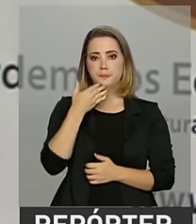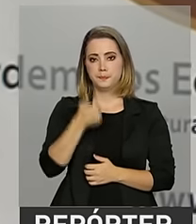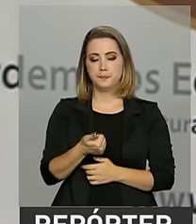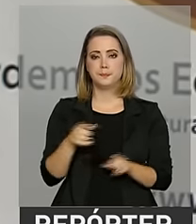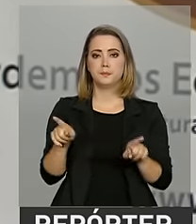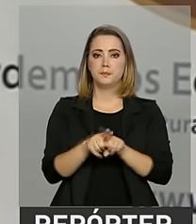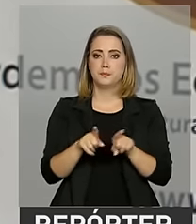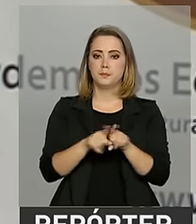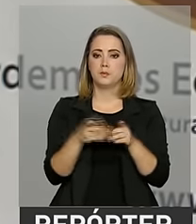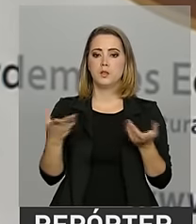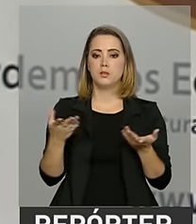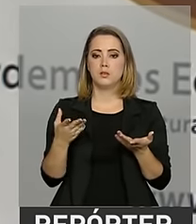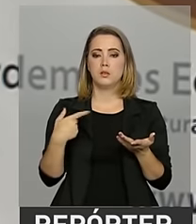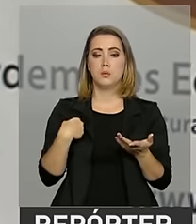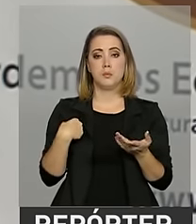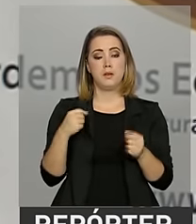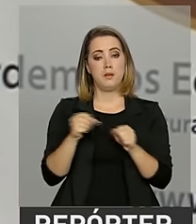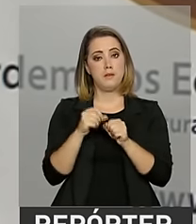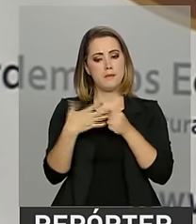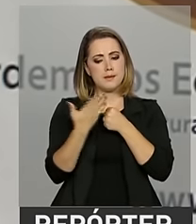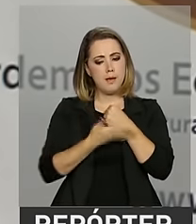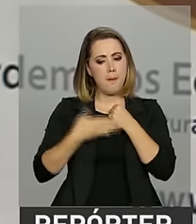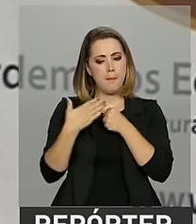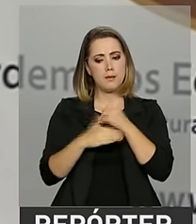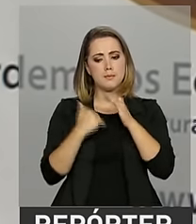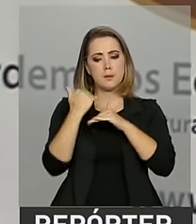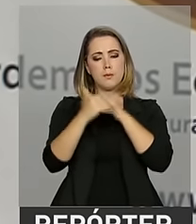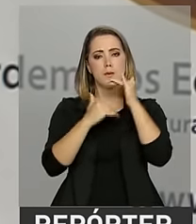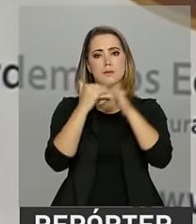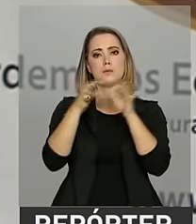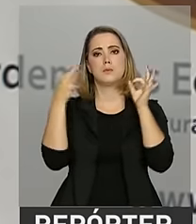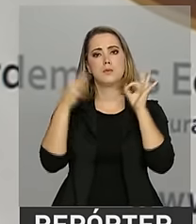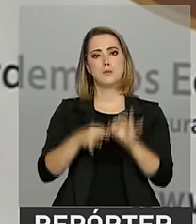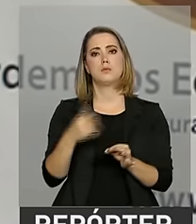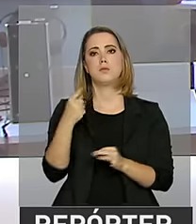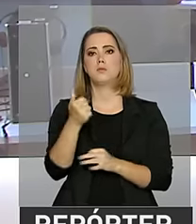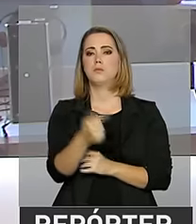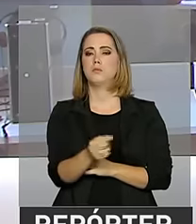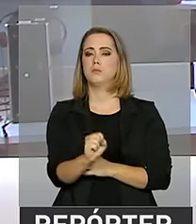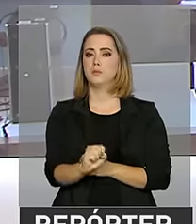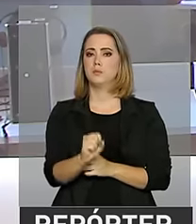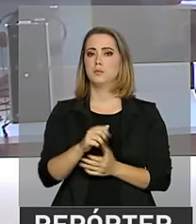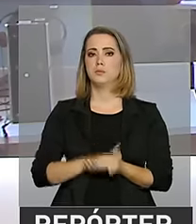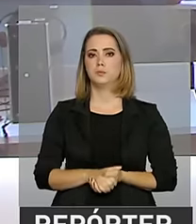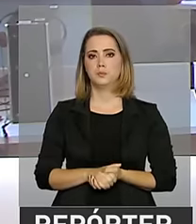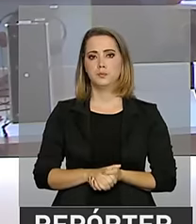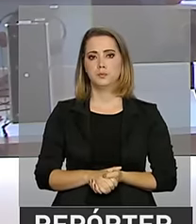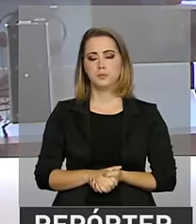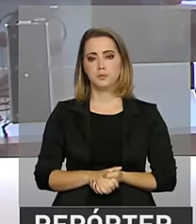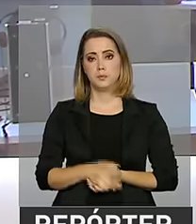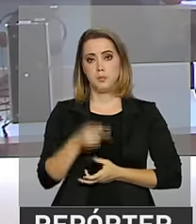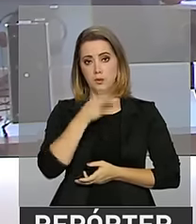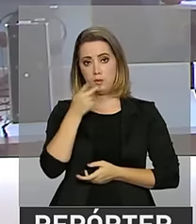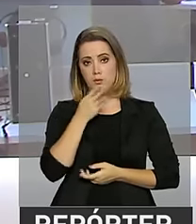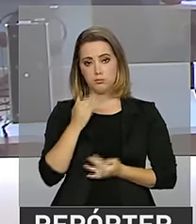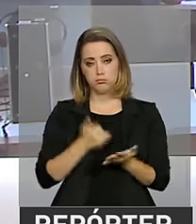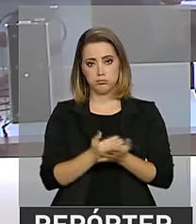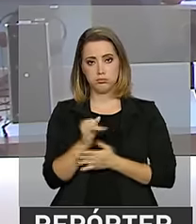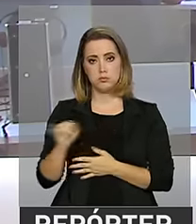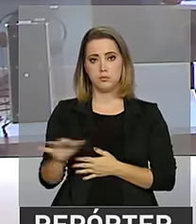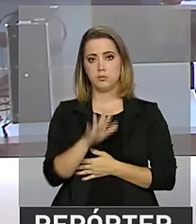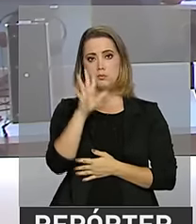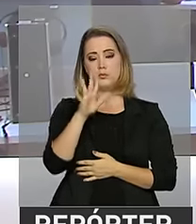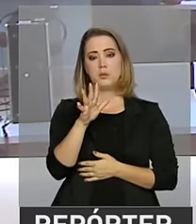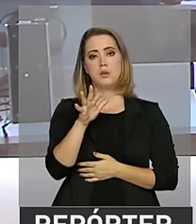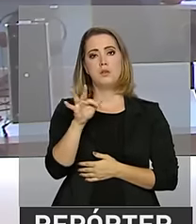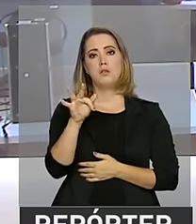fincar as bases para o crescimento mais robusto em 2018 ainda sobre a inflação a Fundação